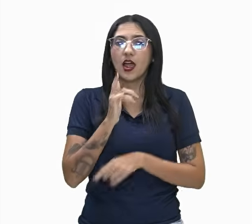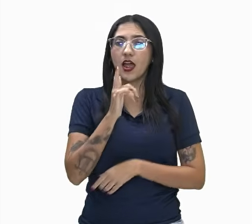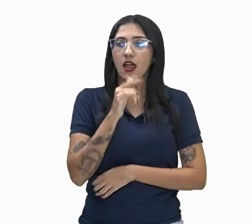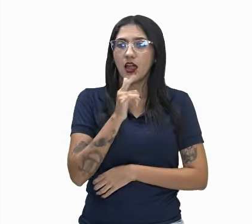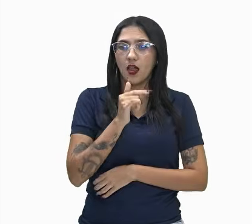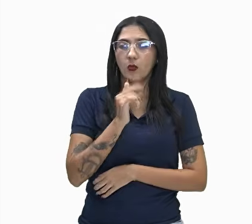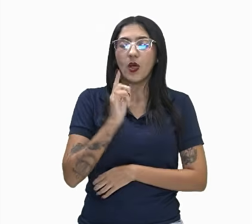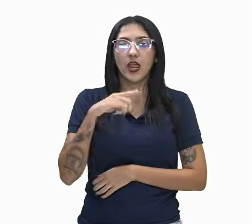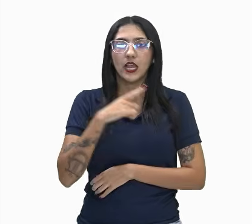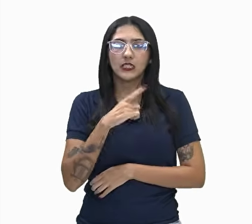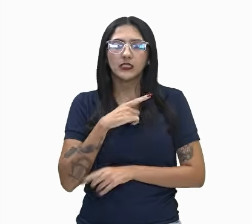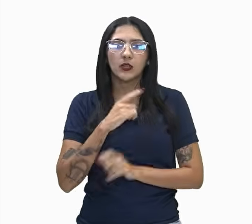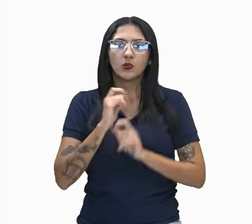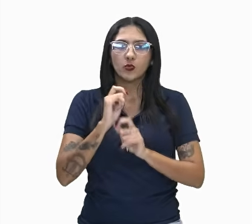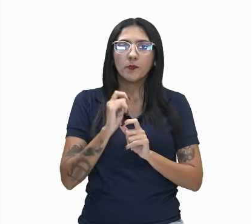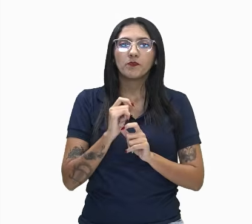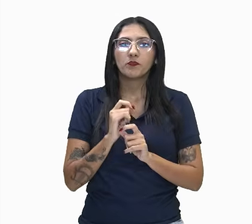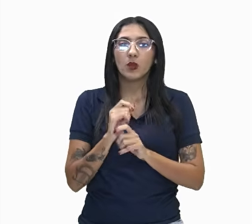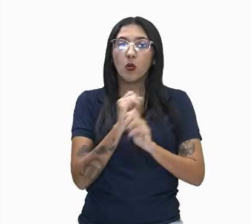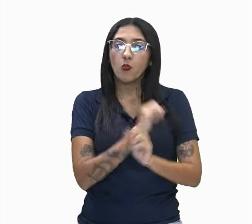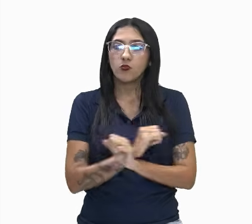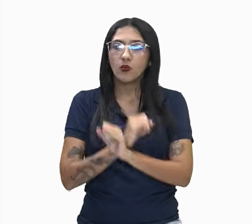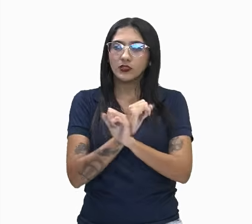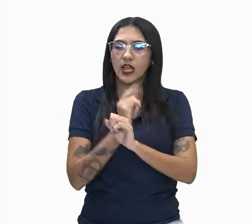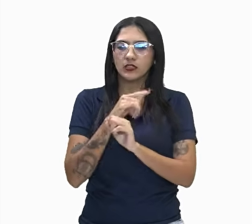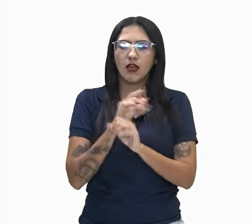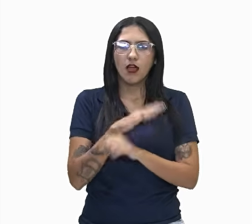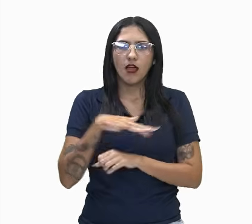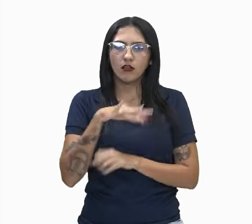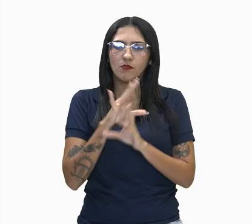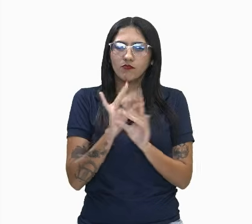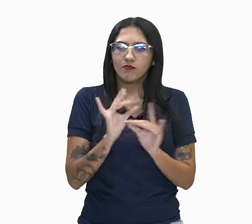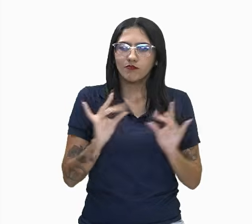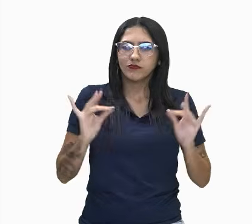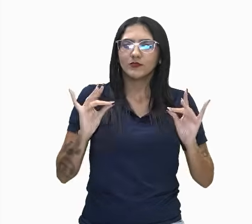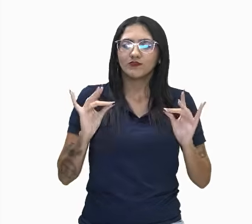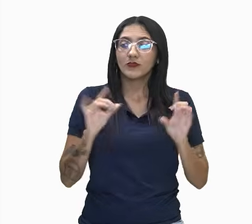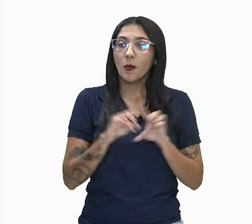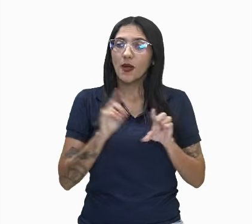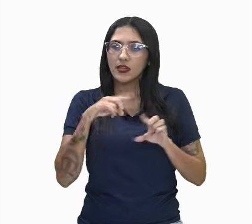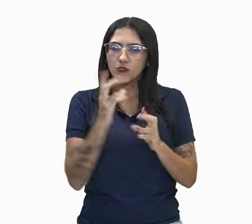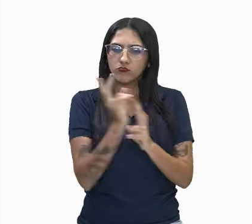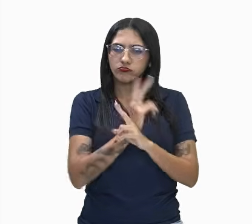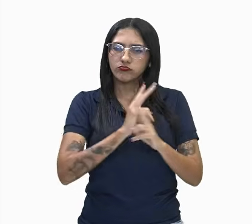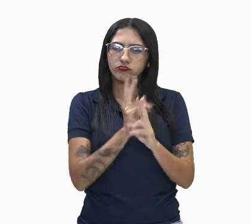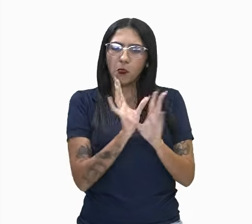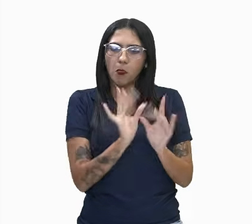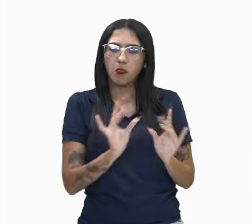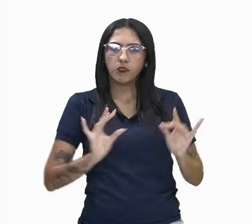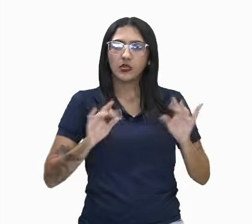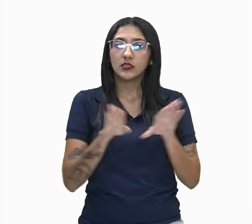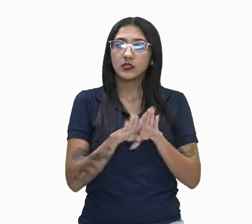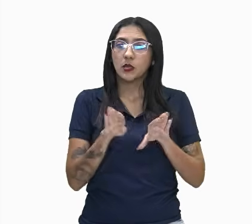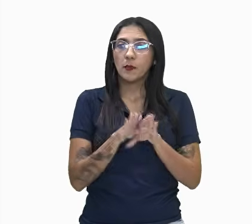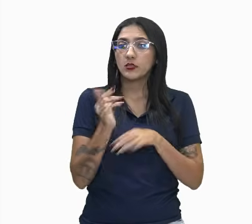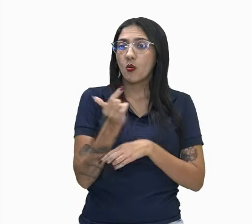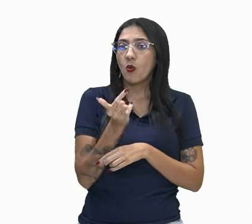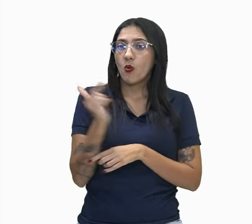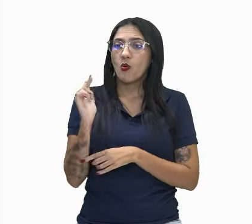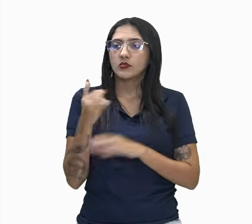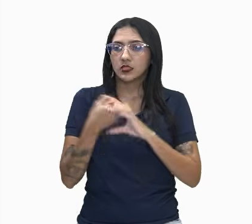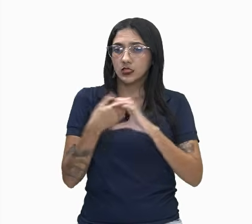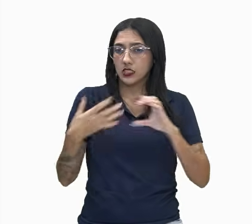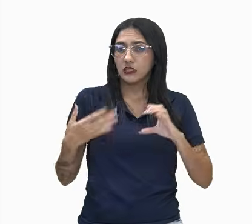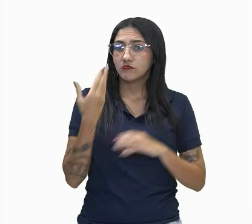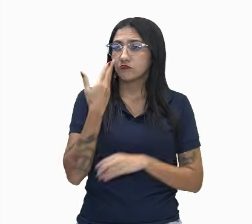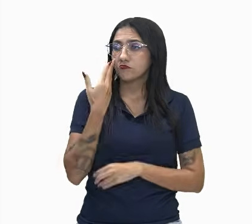ali interferindo na umidade. Mas, além da umidade atmosférica, outro elemento climático vai ser a pressão